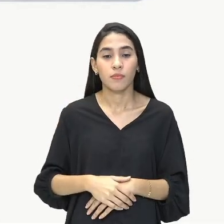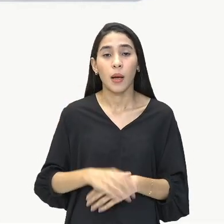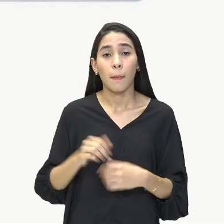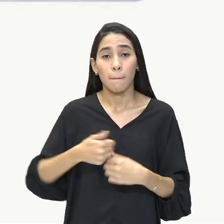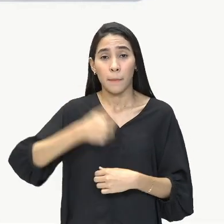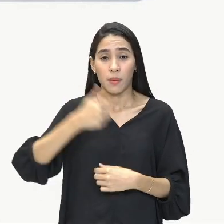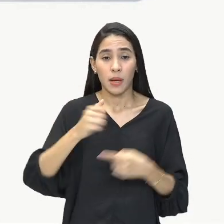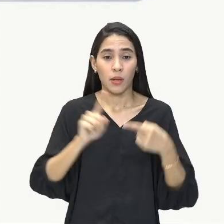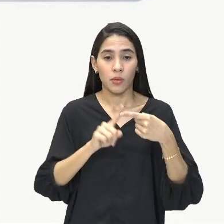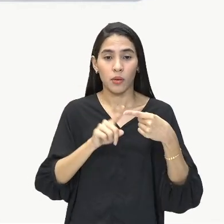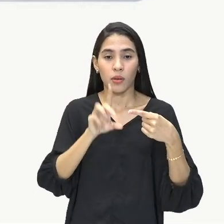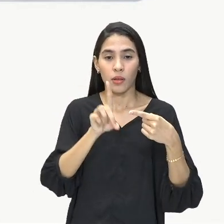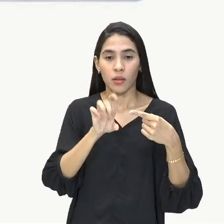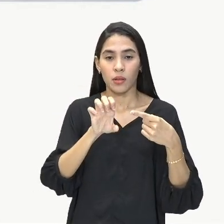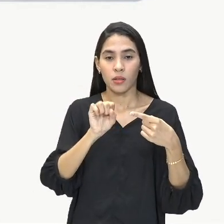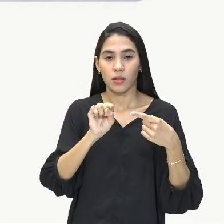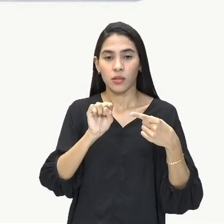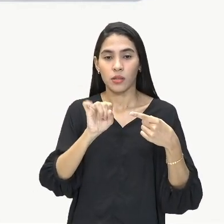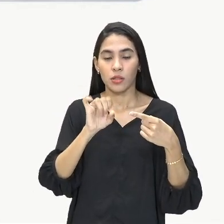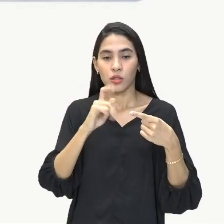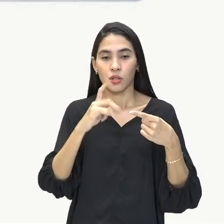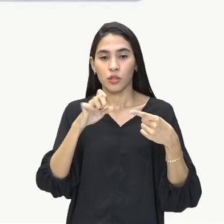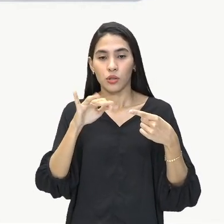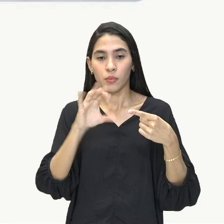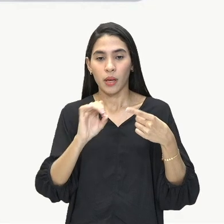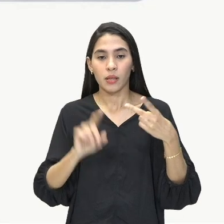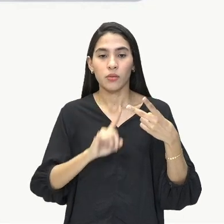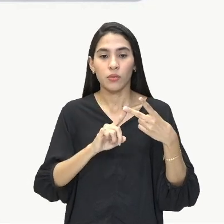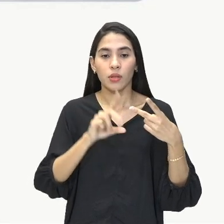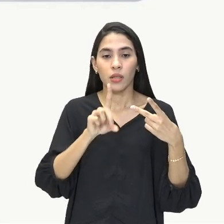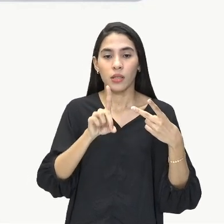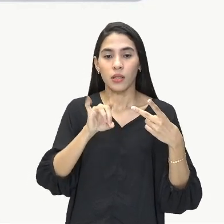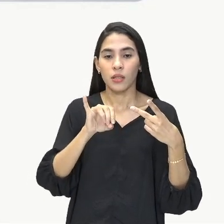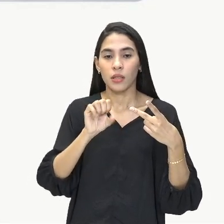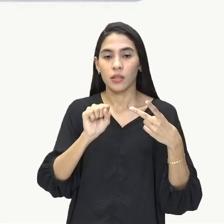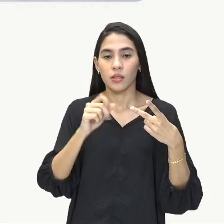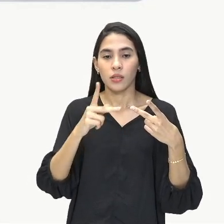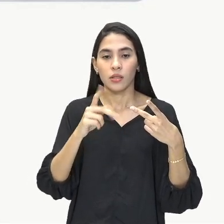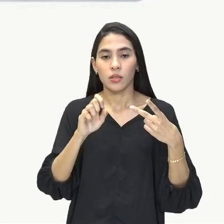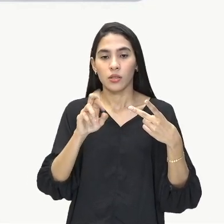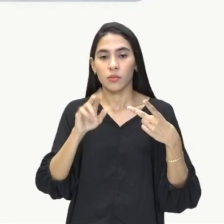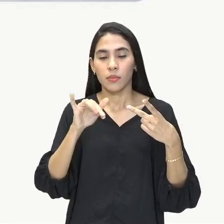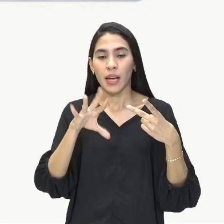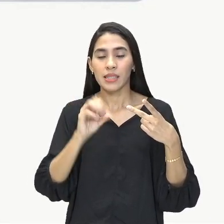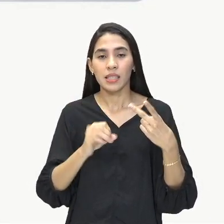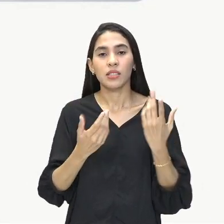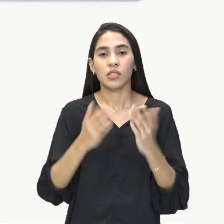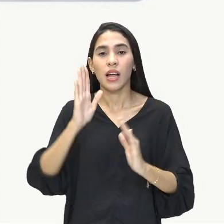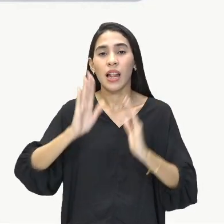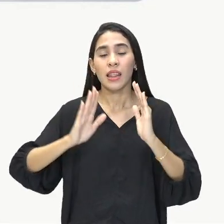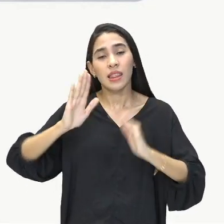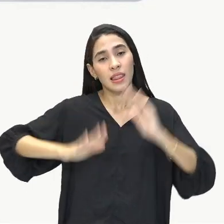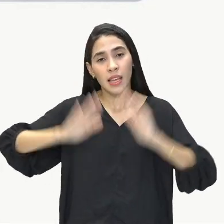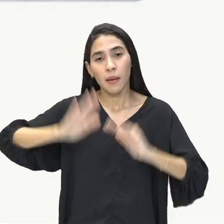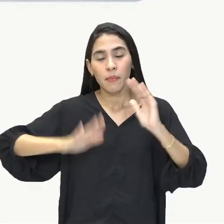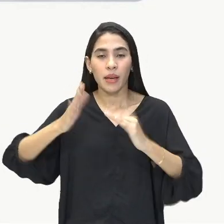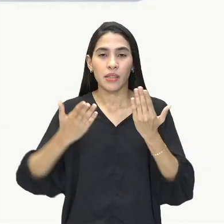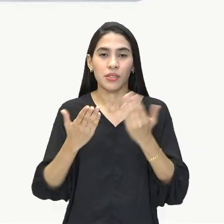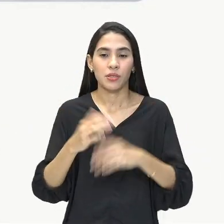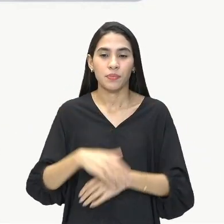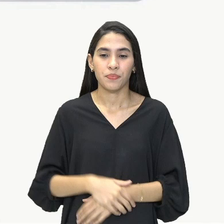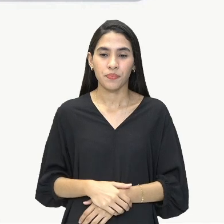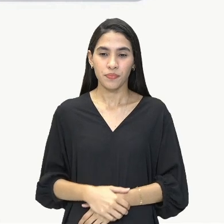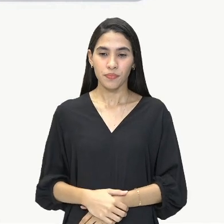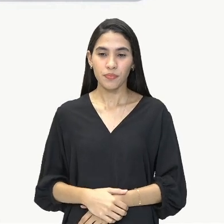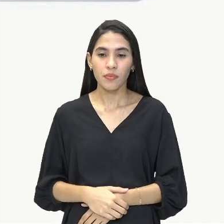Ou seja, isso depende do estado físico, né, presente, né, no colóide. Se